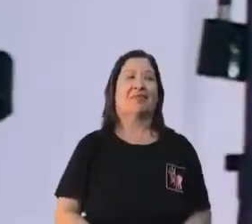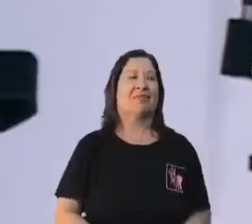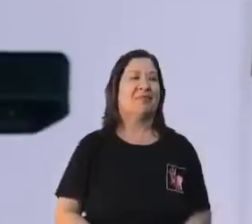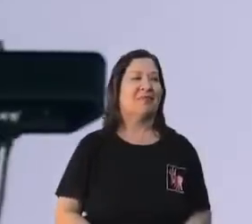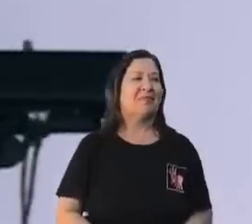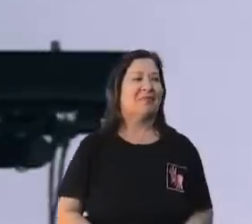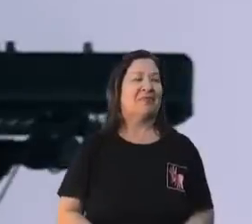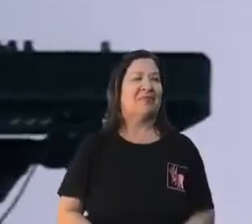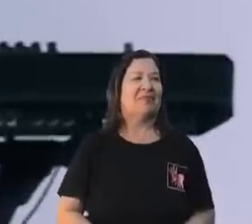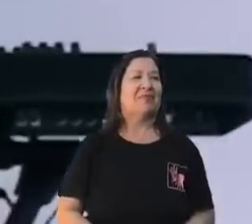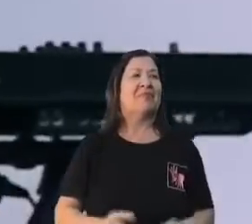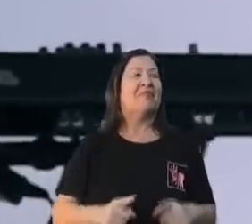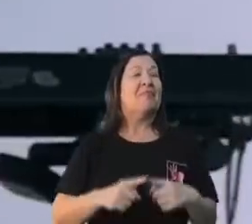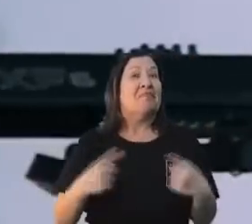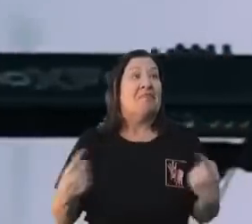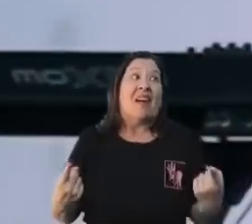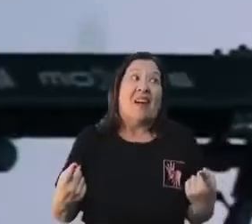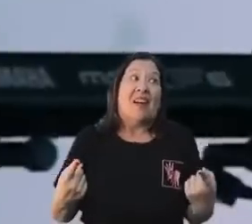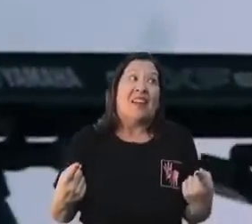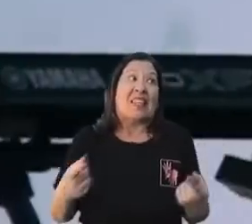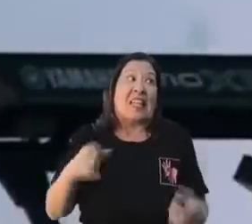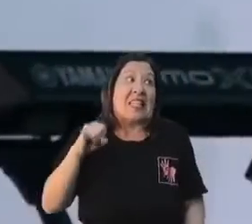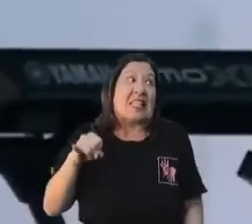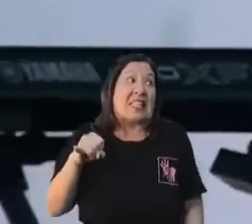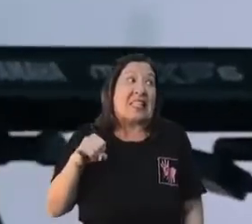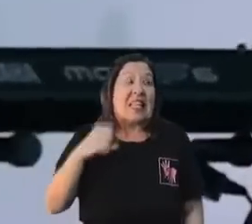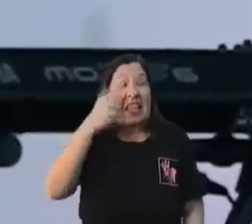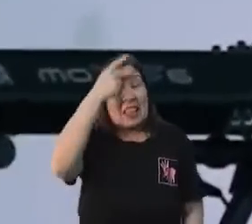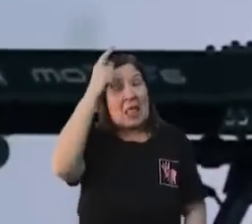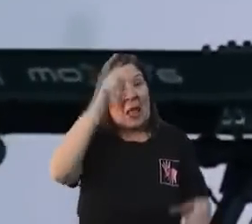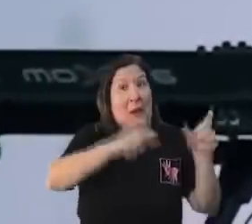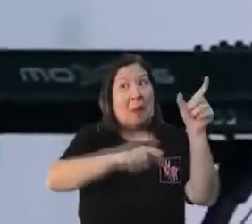Mas vai que tem um desatento aí que não está fazendo isso.